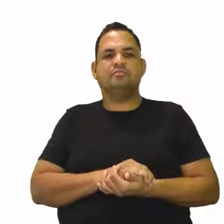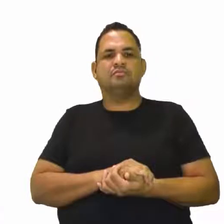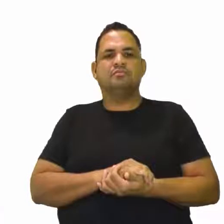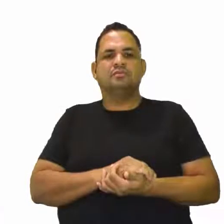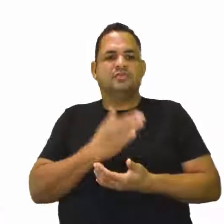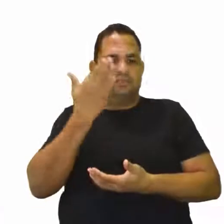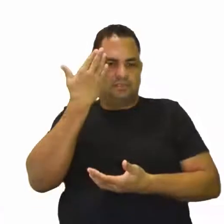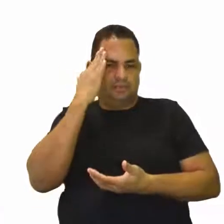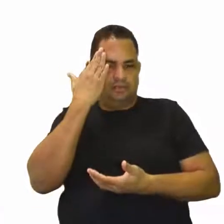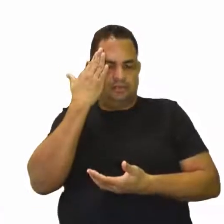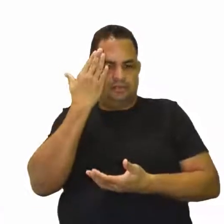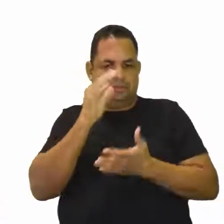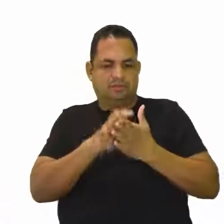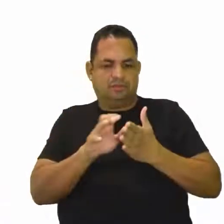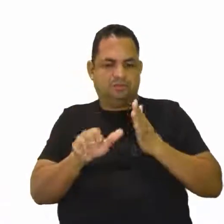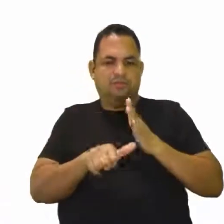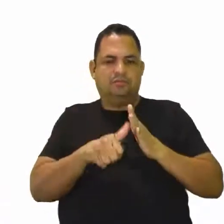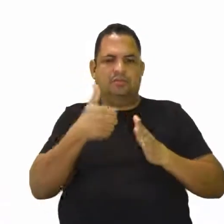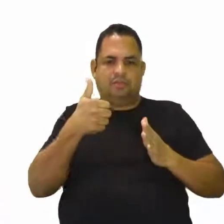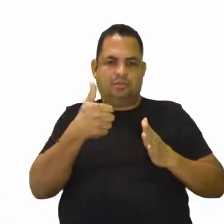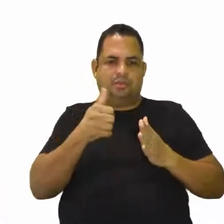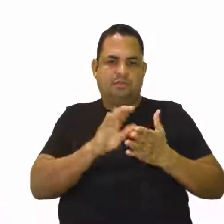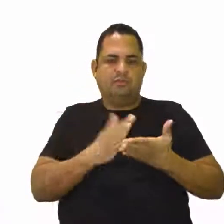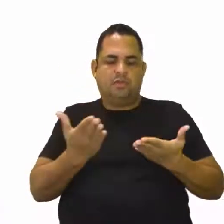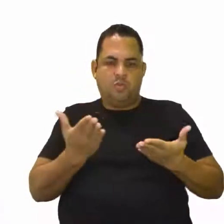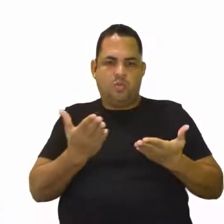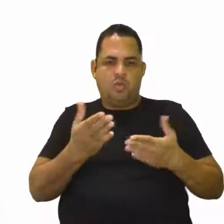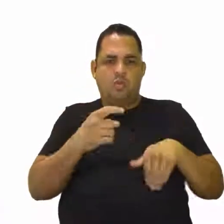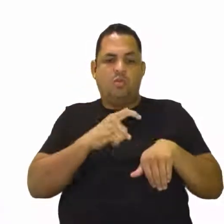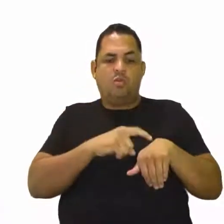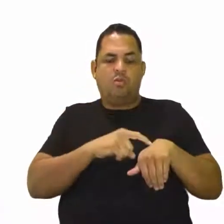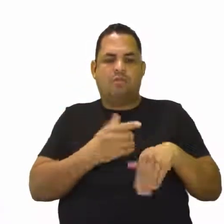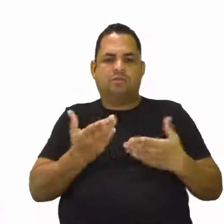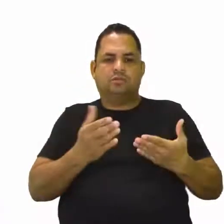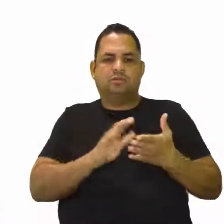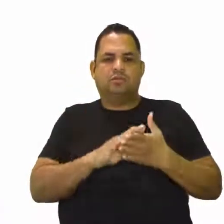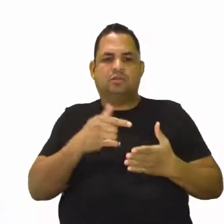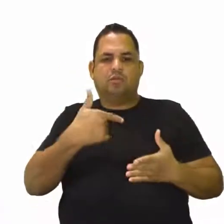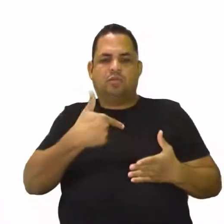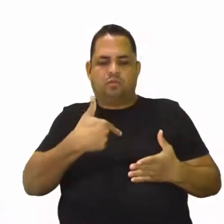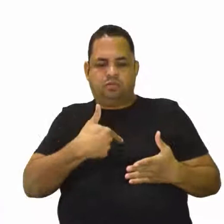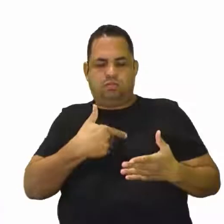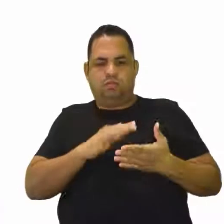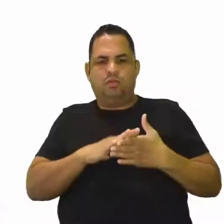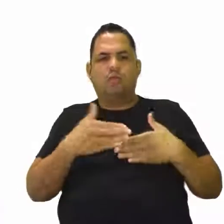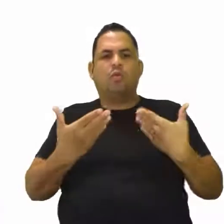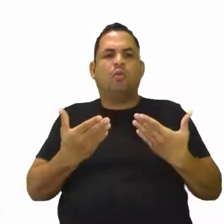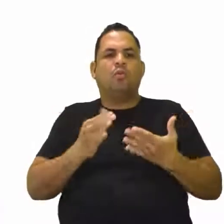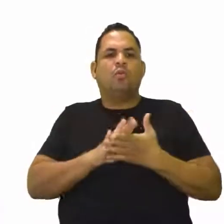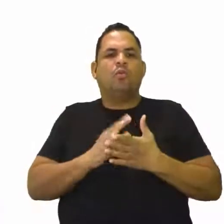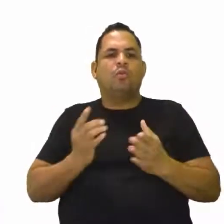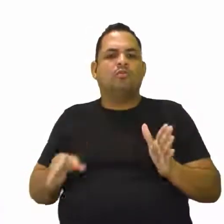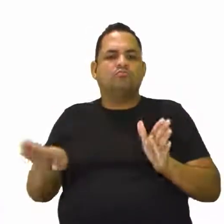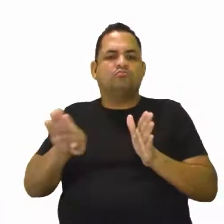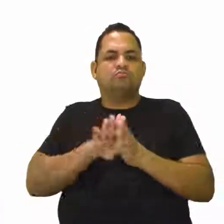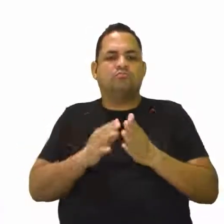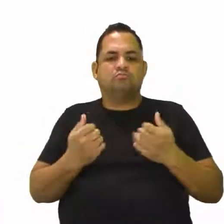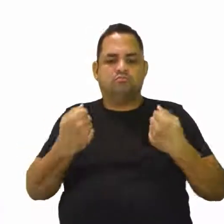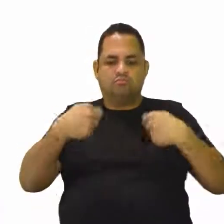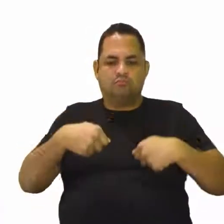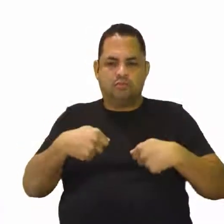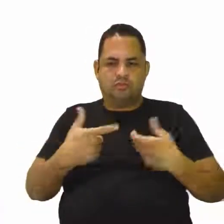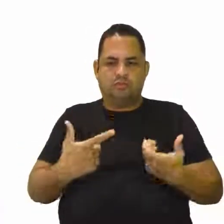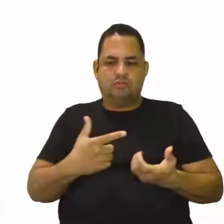vamos entender esse primeiro momento de Getúlio Vargas. Aqui nós estamos entendendo como ele tomou o poder, como ele chegou ao